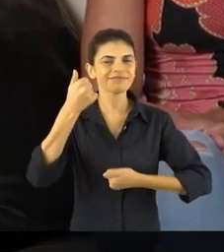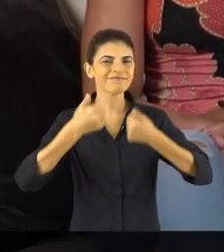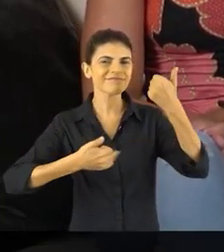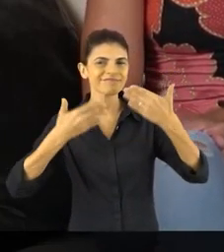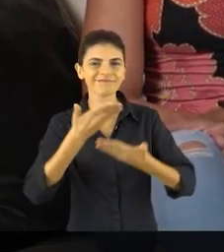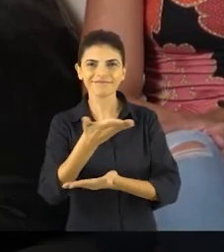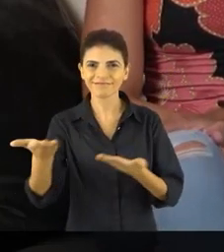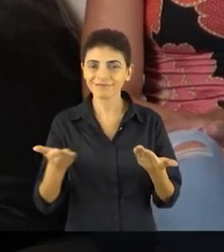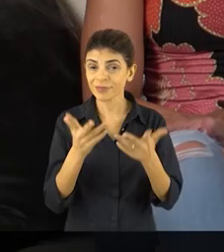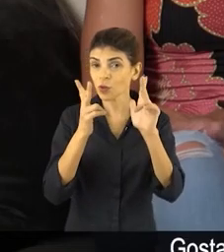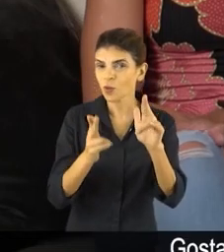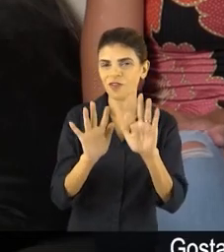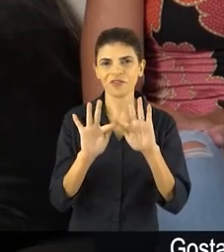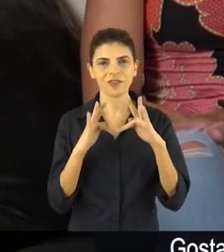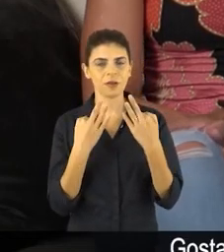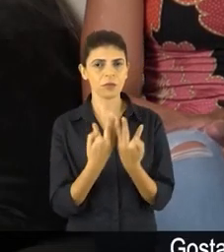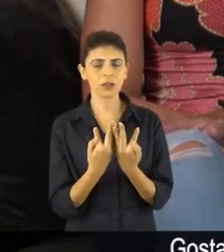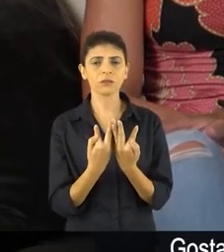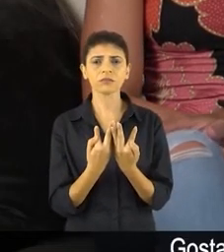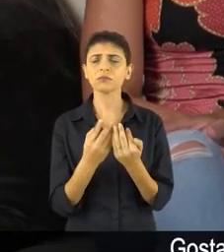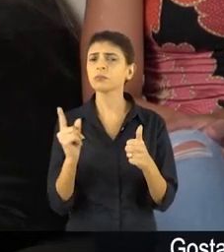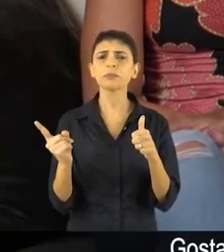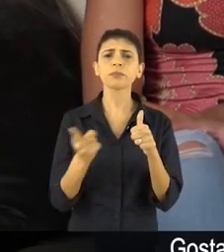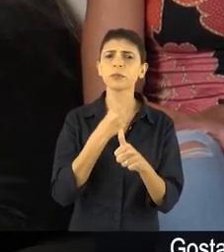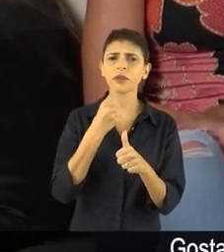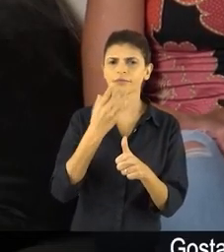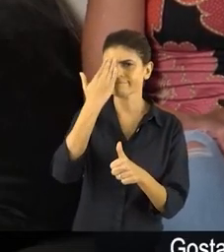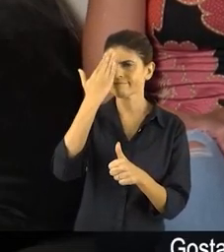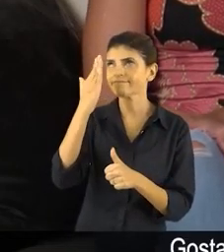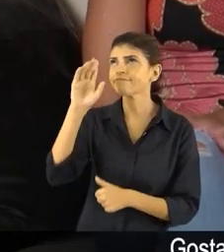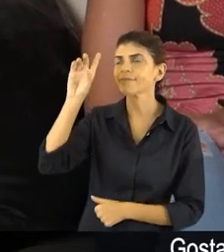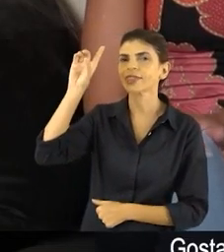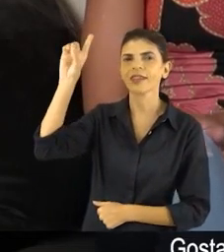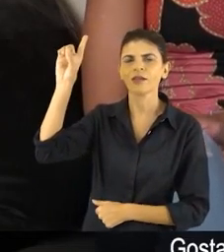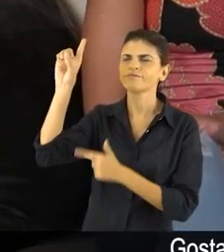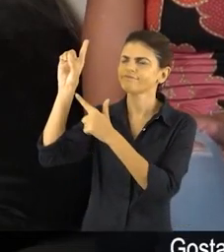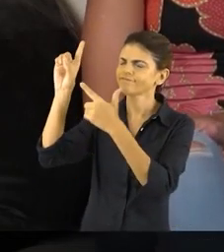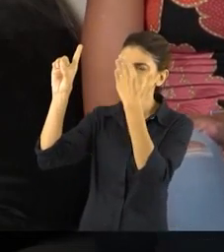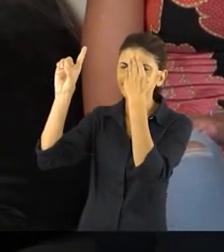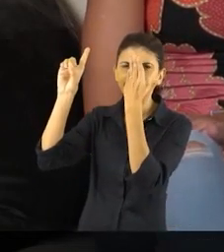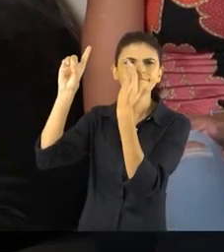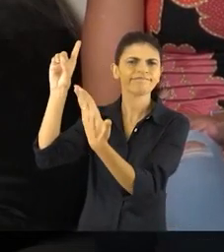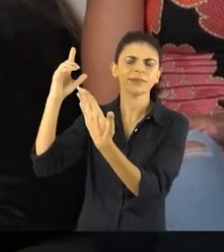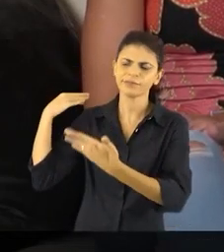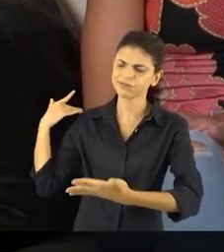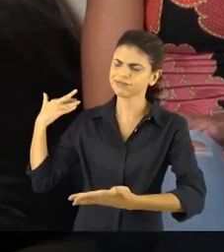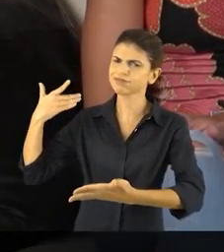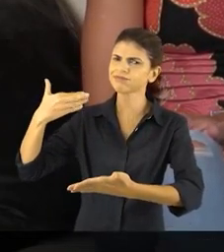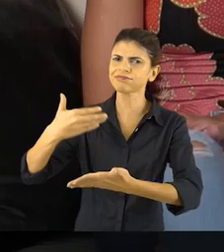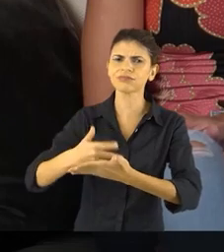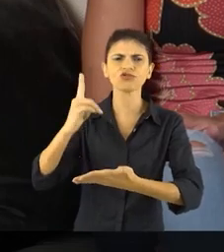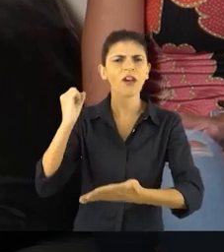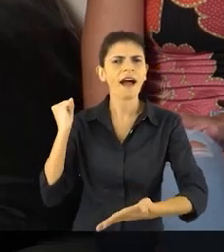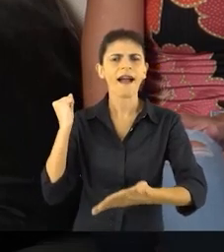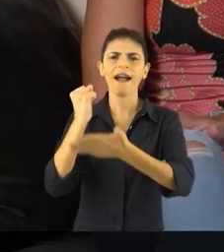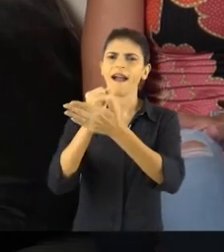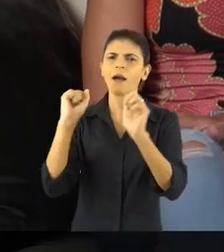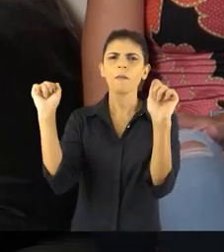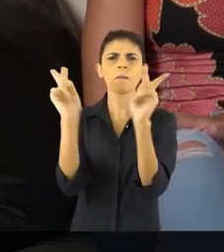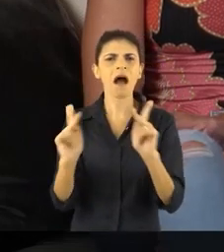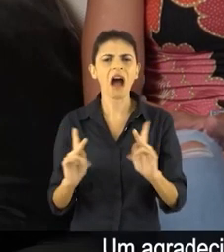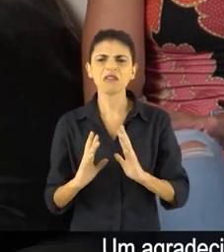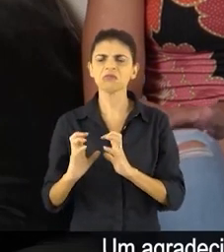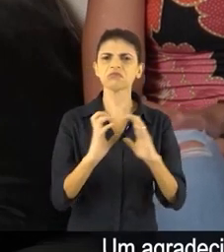com a sua família também. Gostaria, em primeiro lugar, de agradecer a Deus por essa caminhada ter sido marcada pela paz e